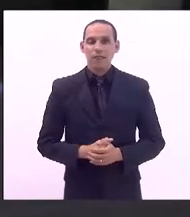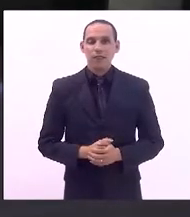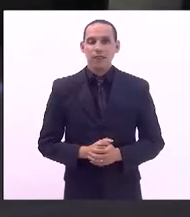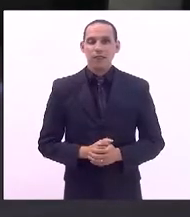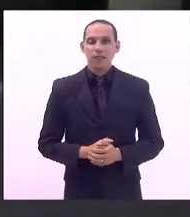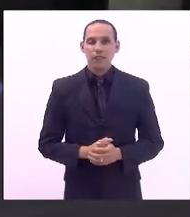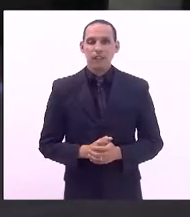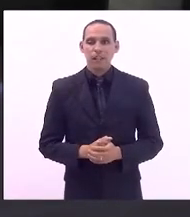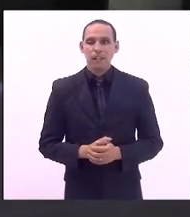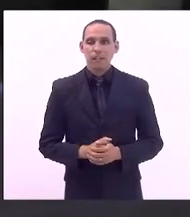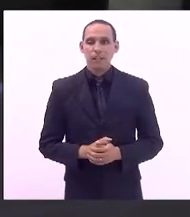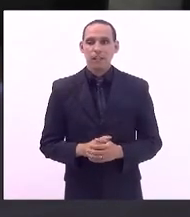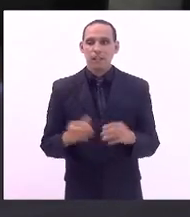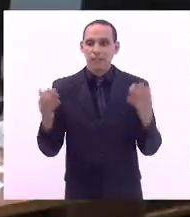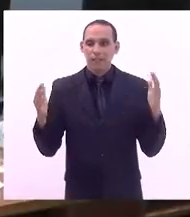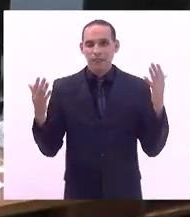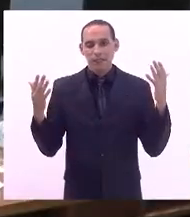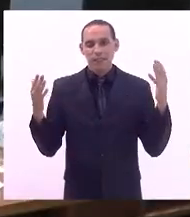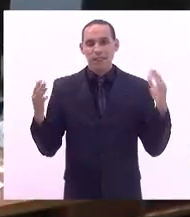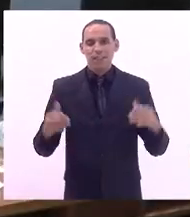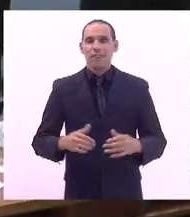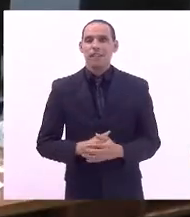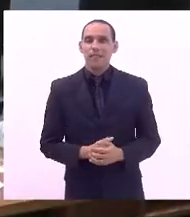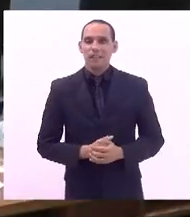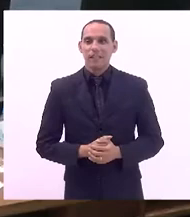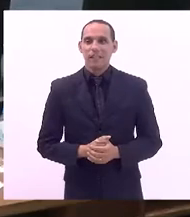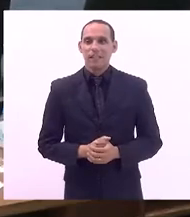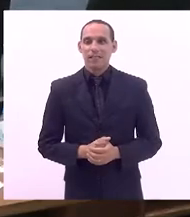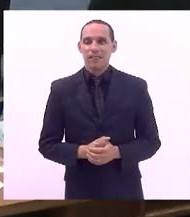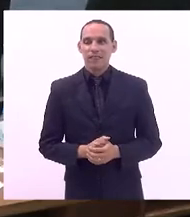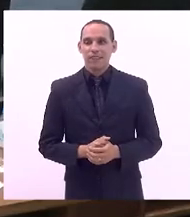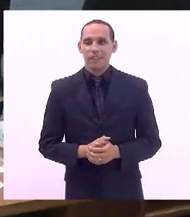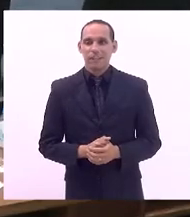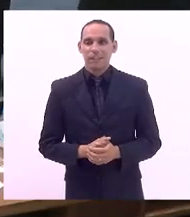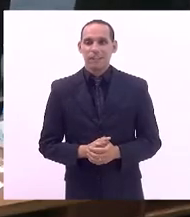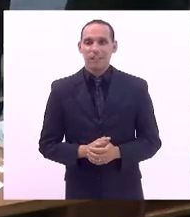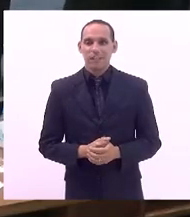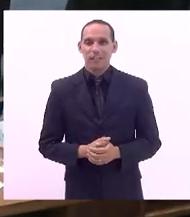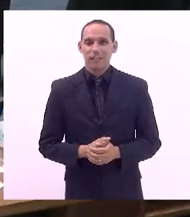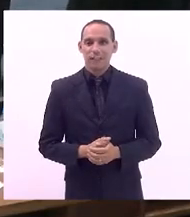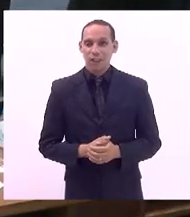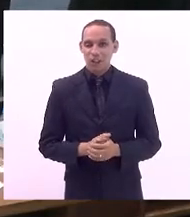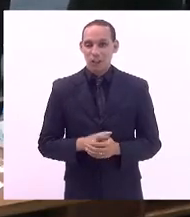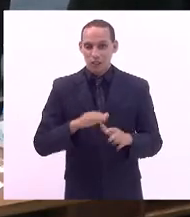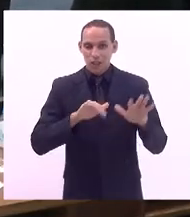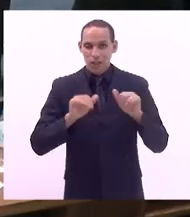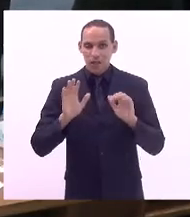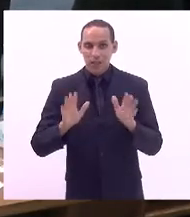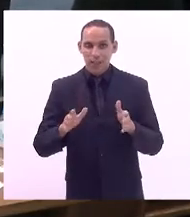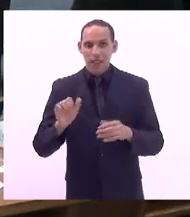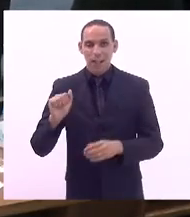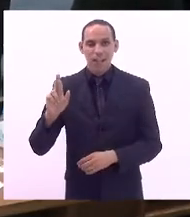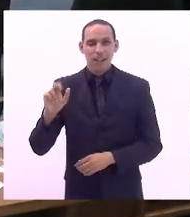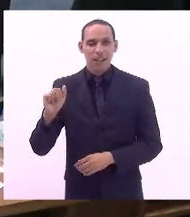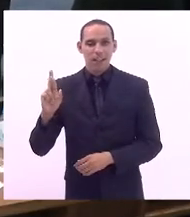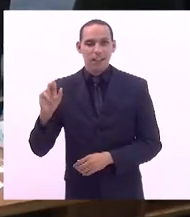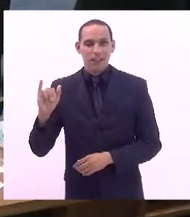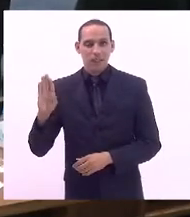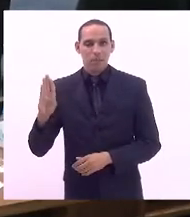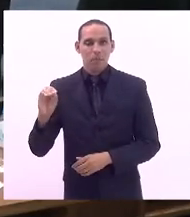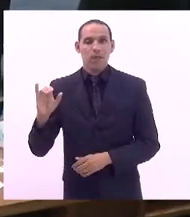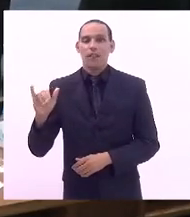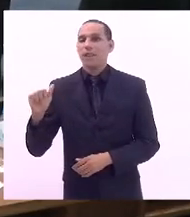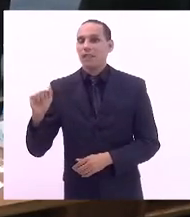E aí E aí e já chamamos Humberto Arariboia